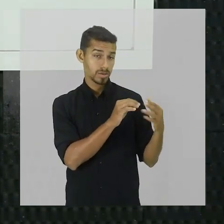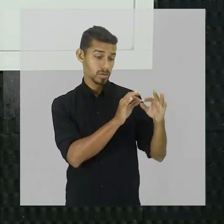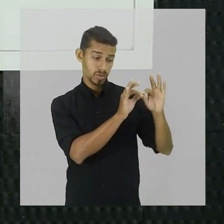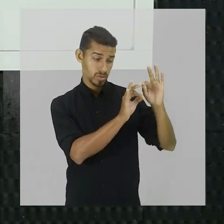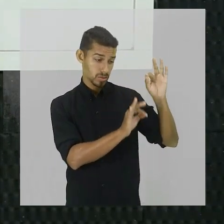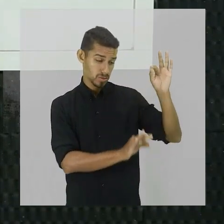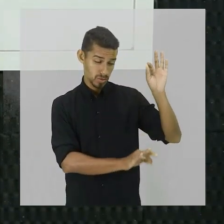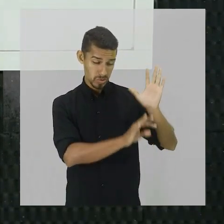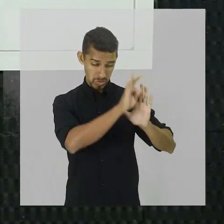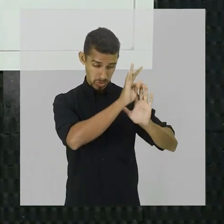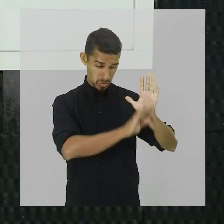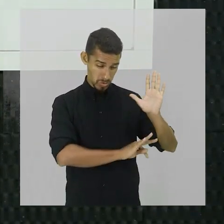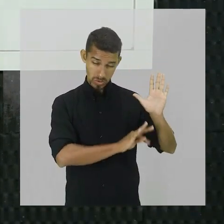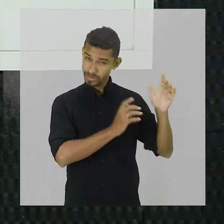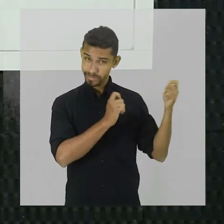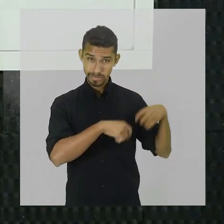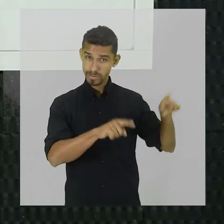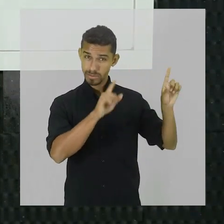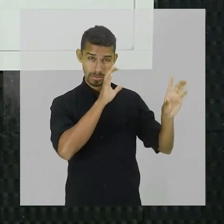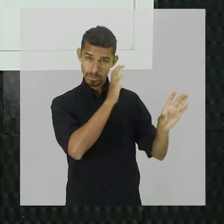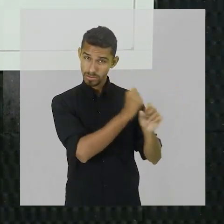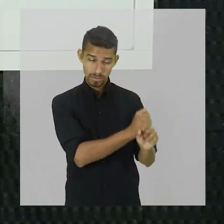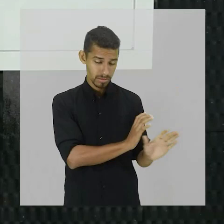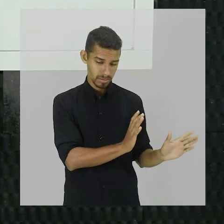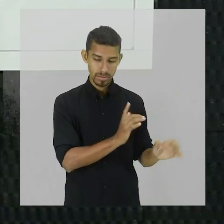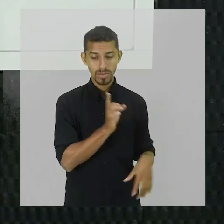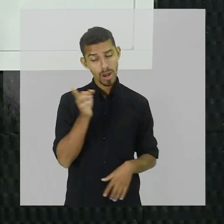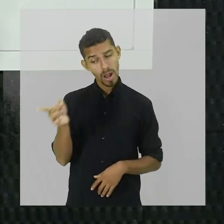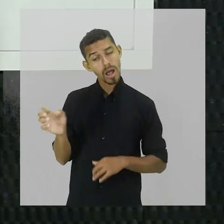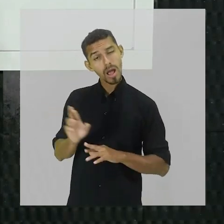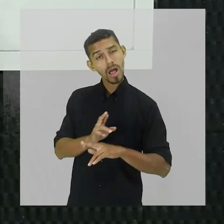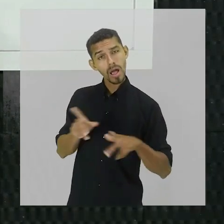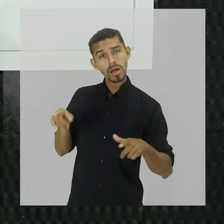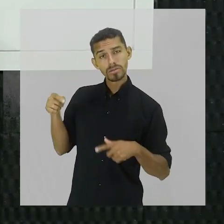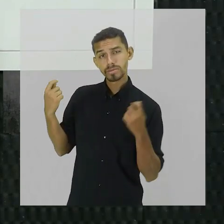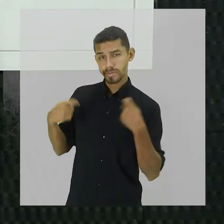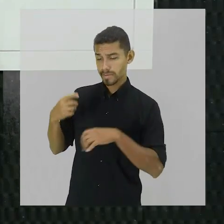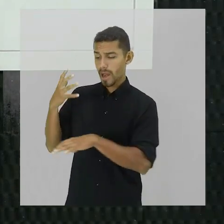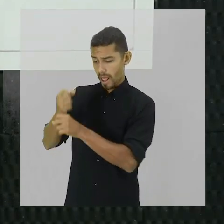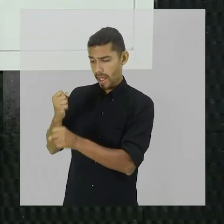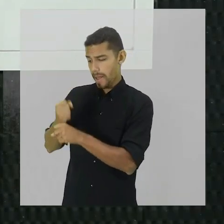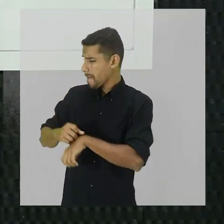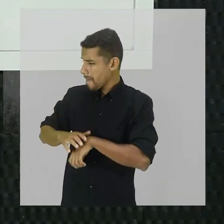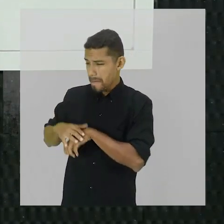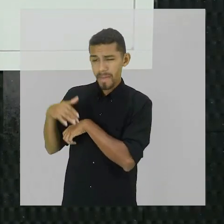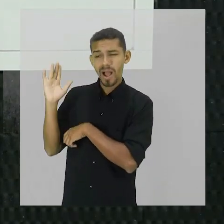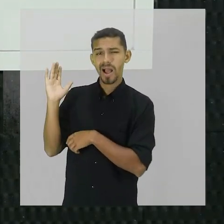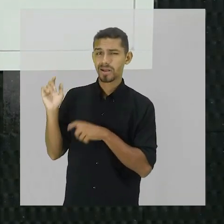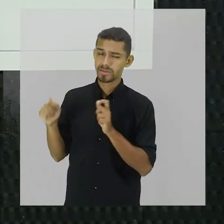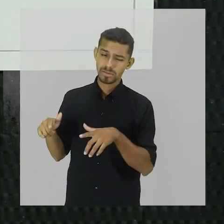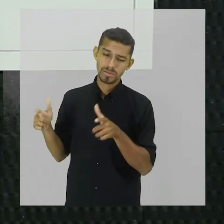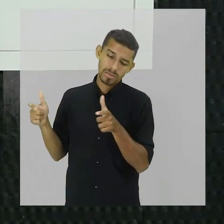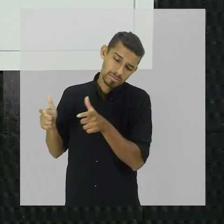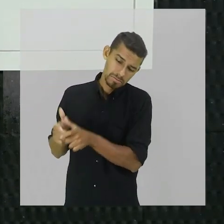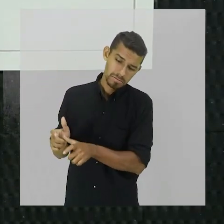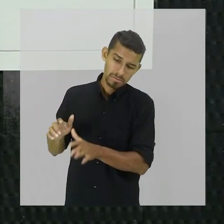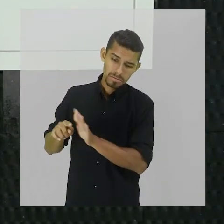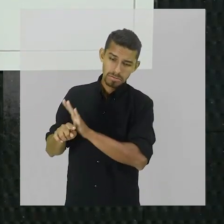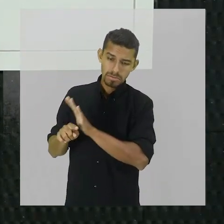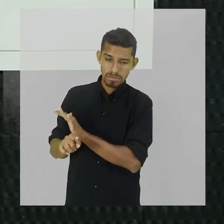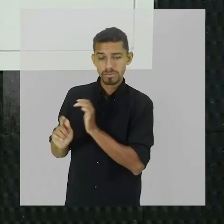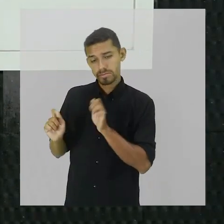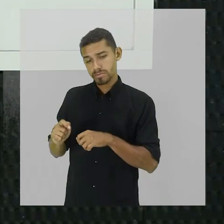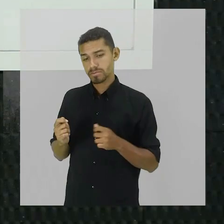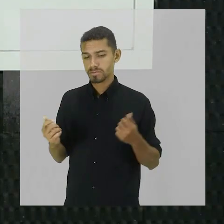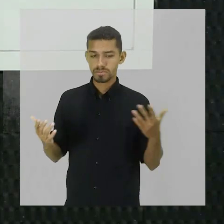não, você precisa fazer muita conta nas questões, já na UEMA, muitas vezes você precisa fazer muita conta, porque são menos questões, então a gente tem que